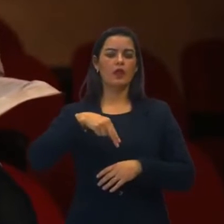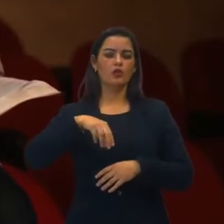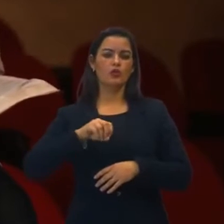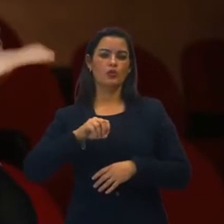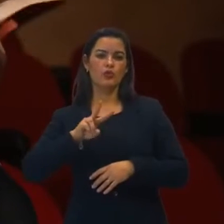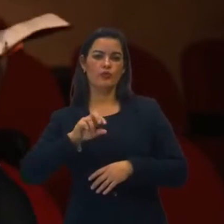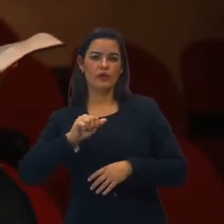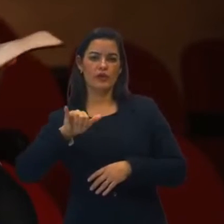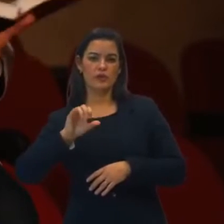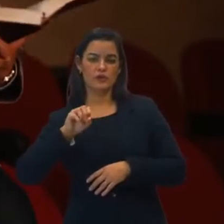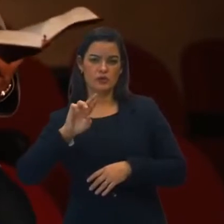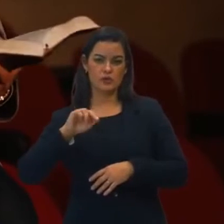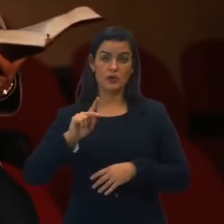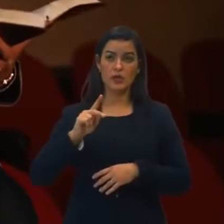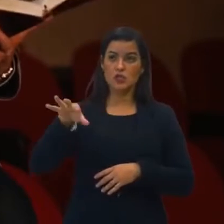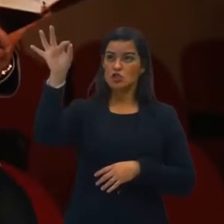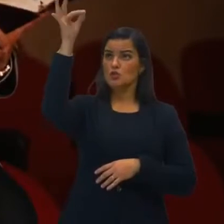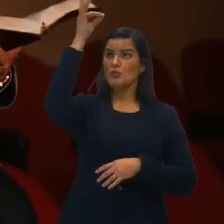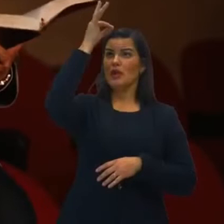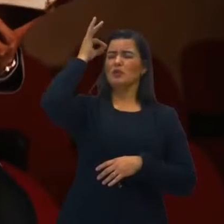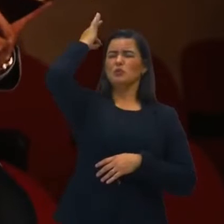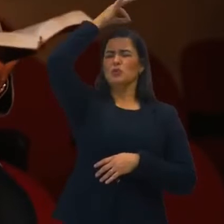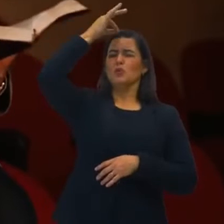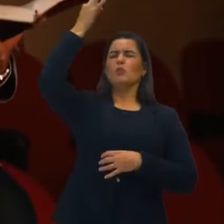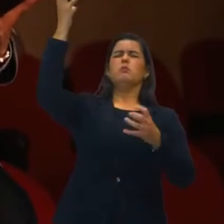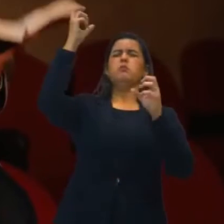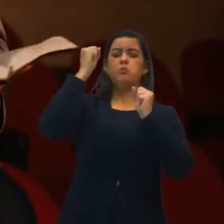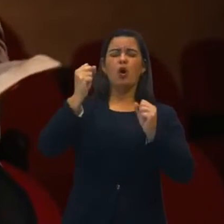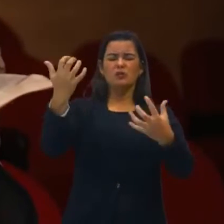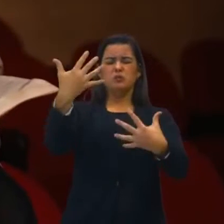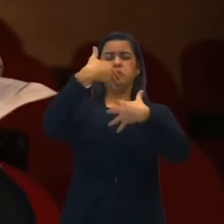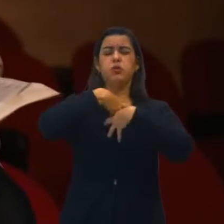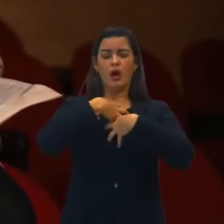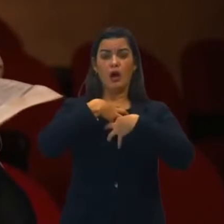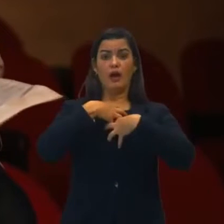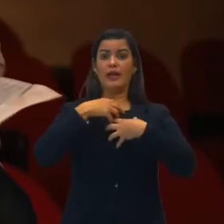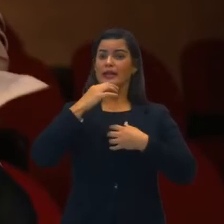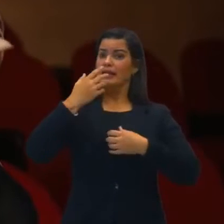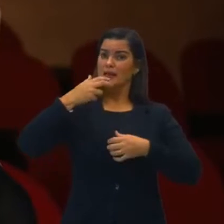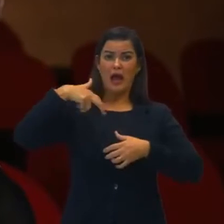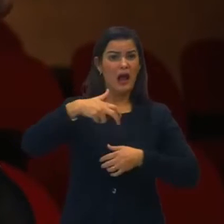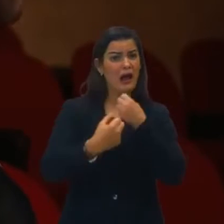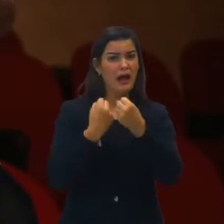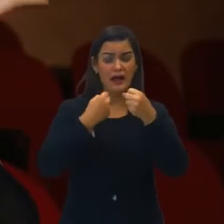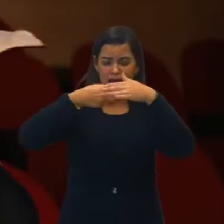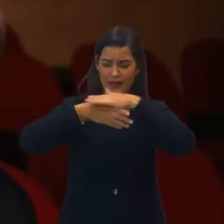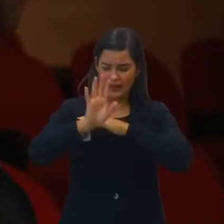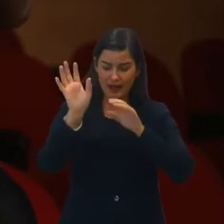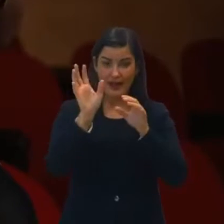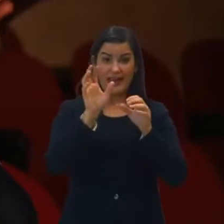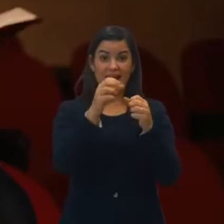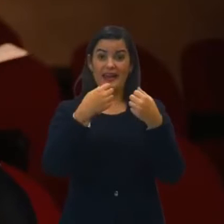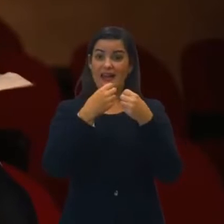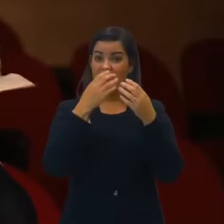ele. Ele sai correndo, entra numa casa, entra no quarto, tranca a porta, cai de joelhos. E diz que como que ondas